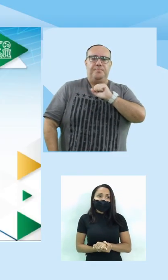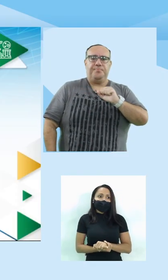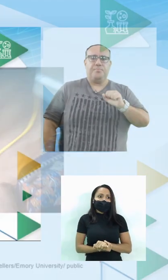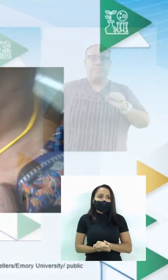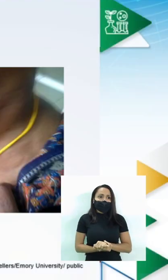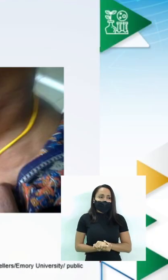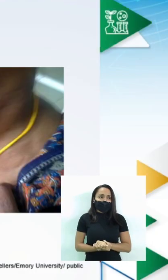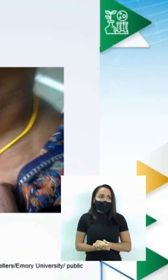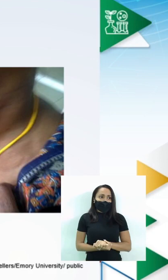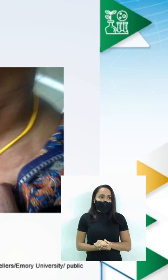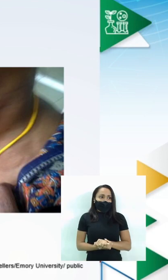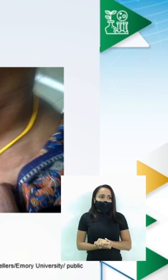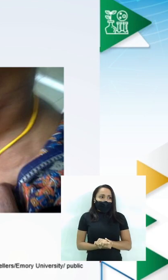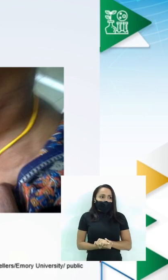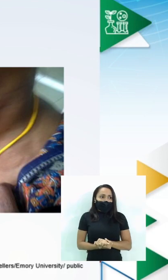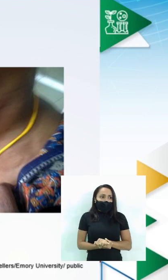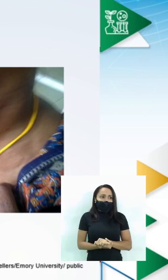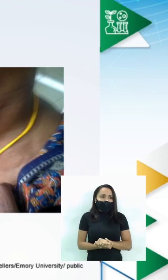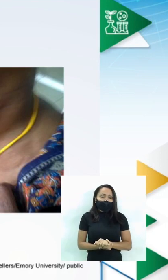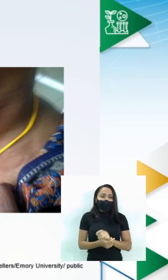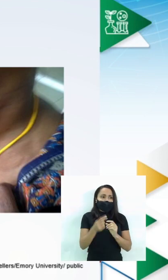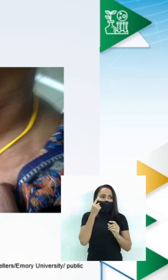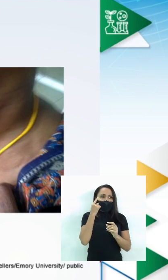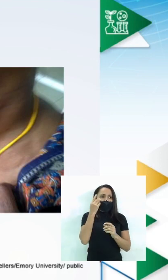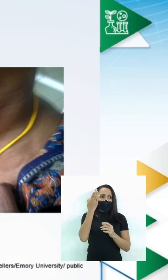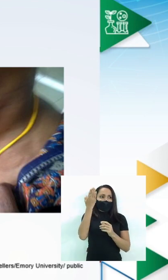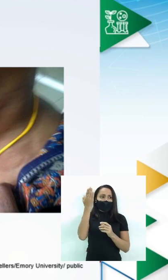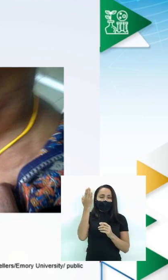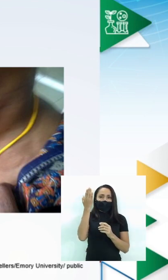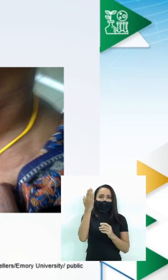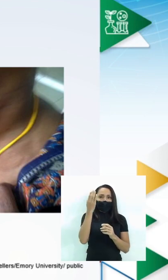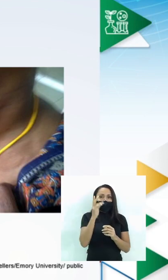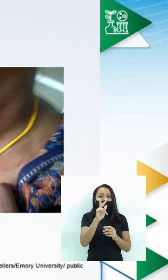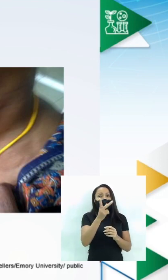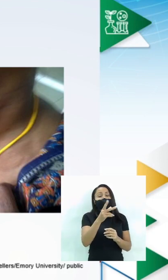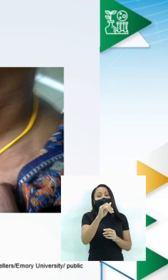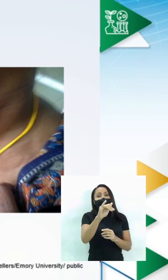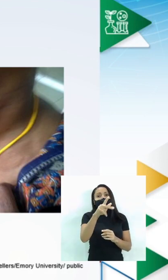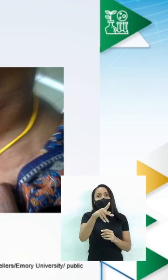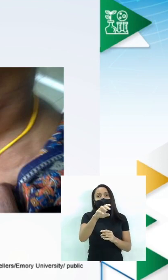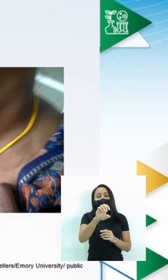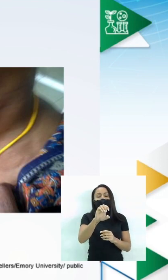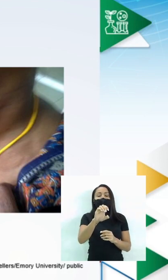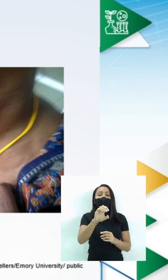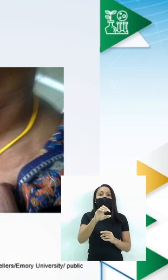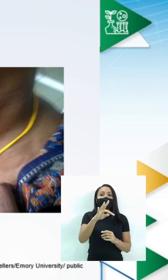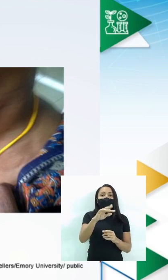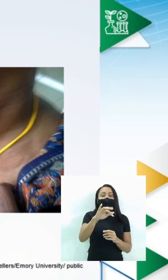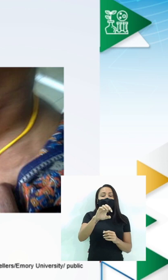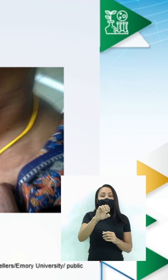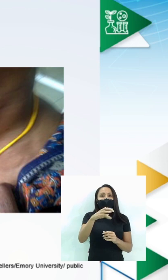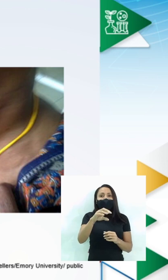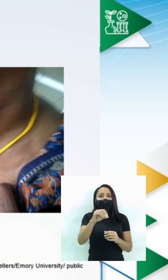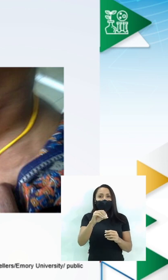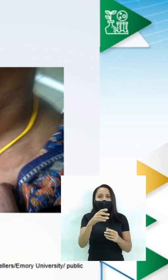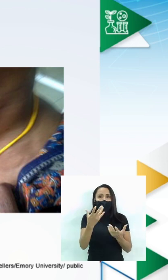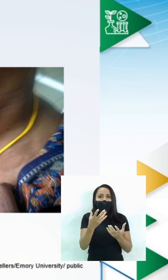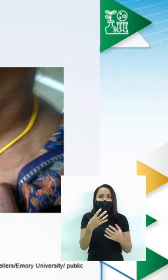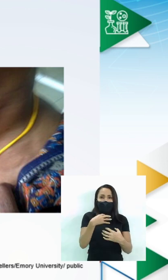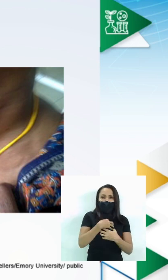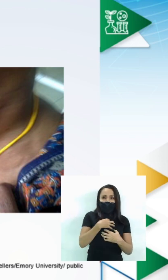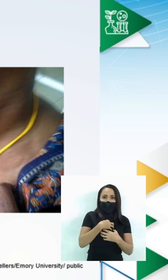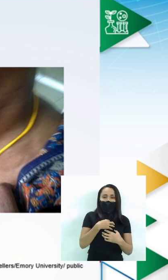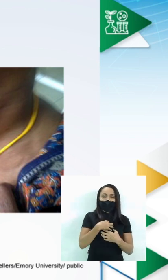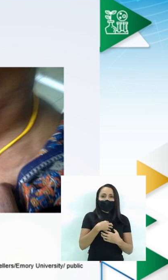tela. Se vocês observarem, existe o hipertireoidismo. Olha os sintomas. Tem a exoftalmia e